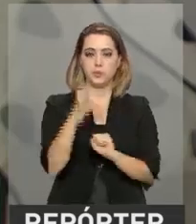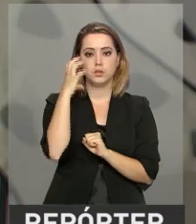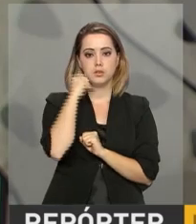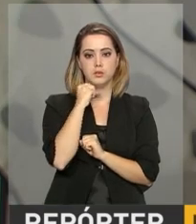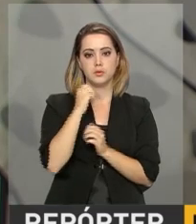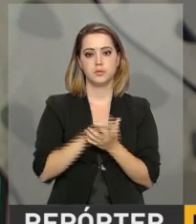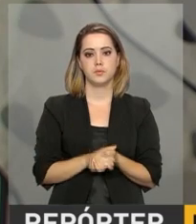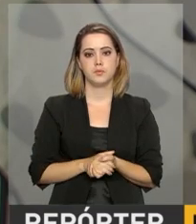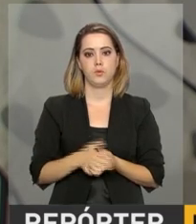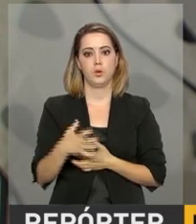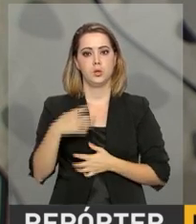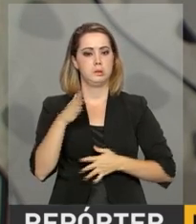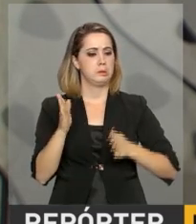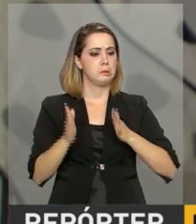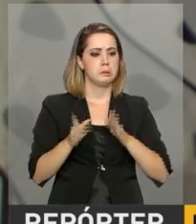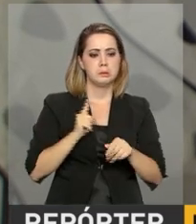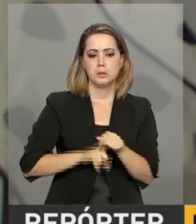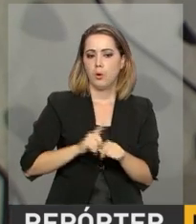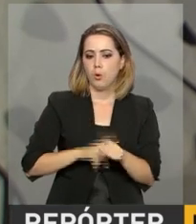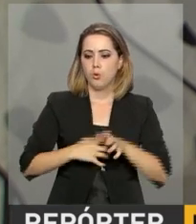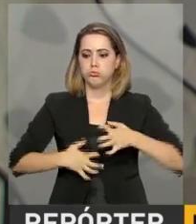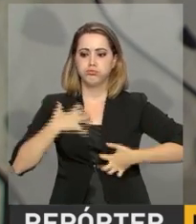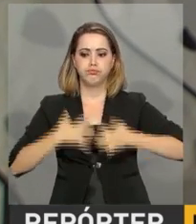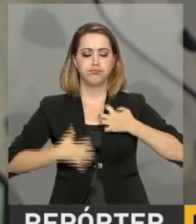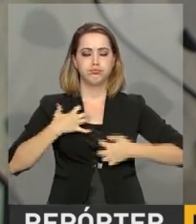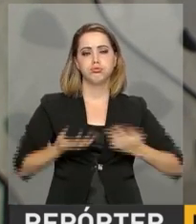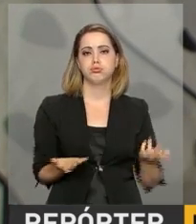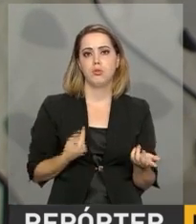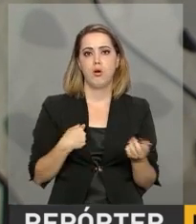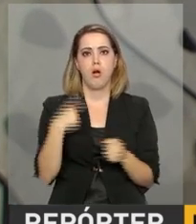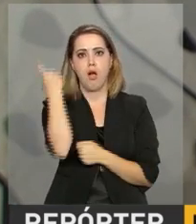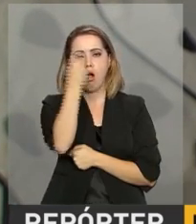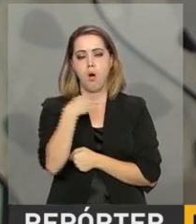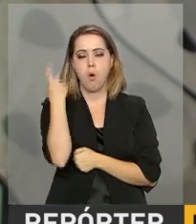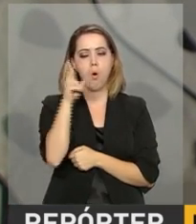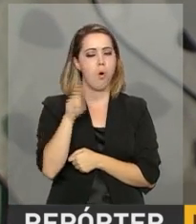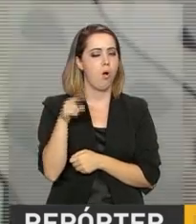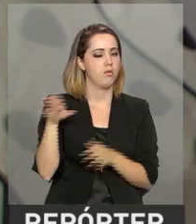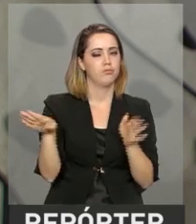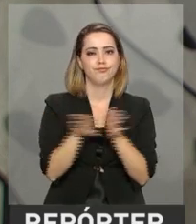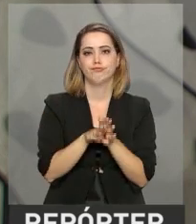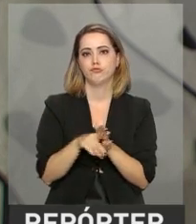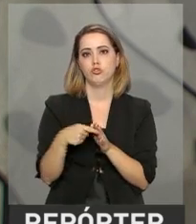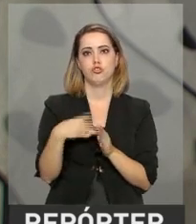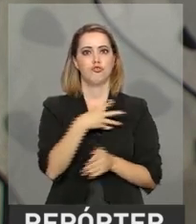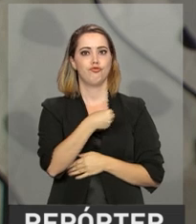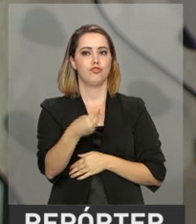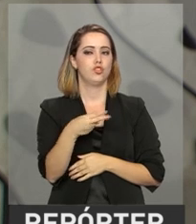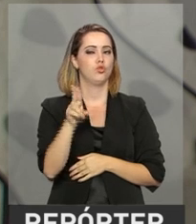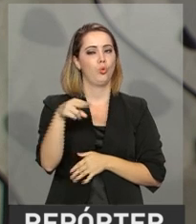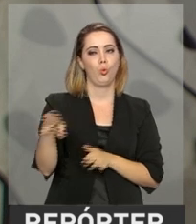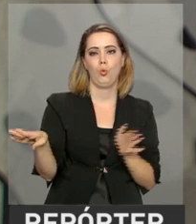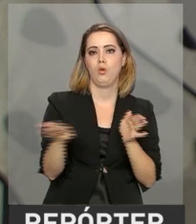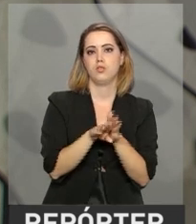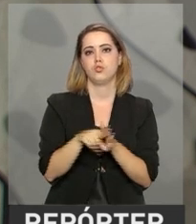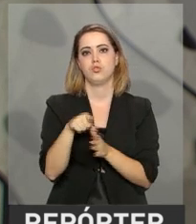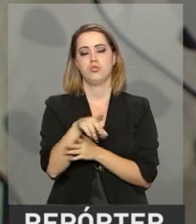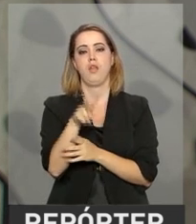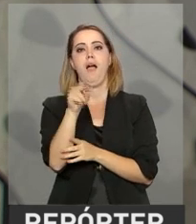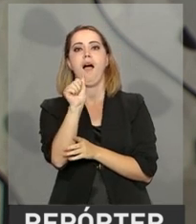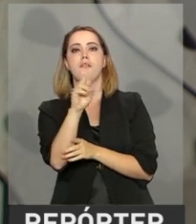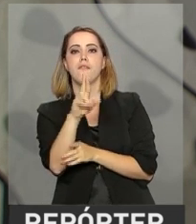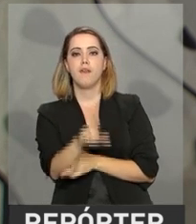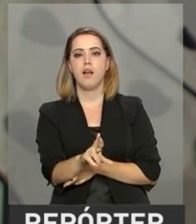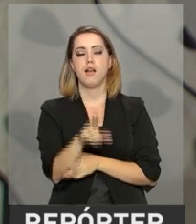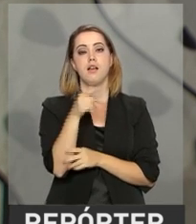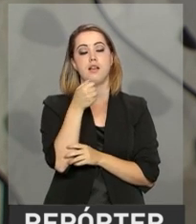caminho vai dando um desespero assim porque parece que a hora nunca chega parece que seu filho nunca chega quando a gente recebe a ligação da vara você fala assim olha